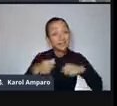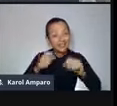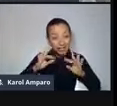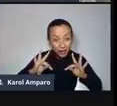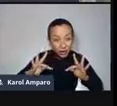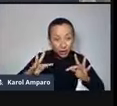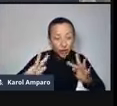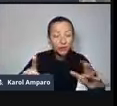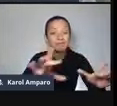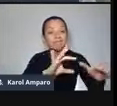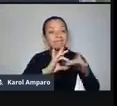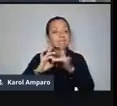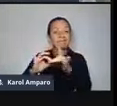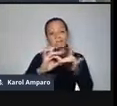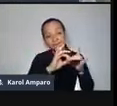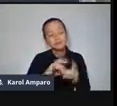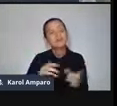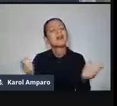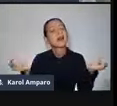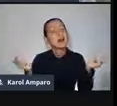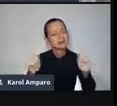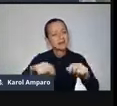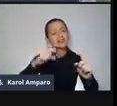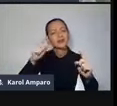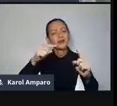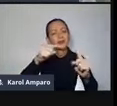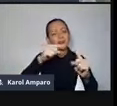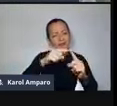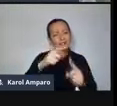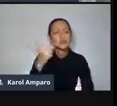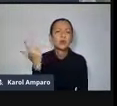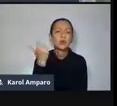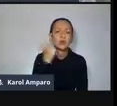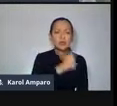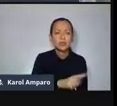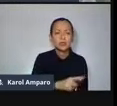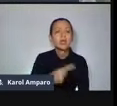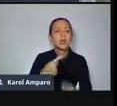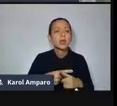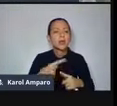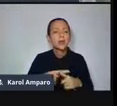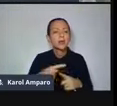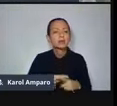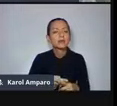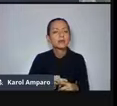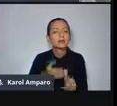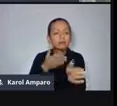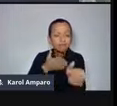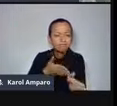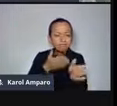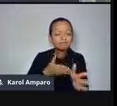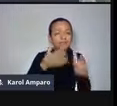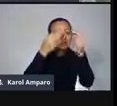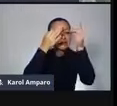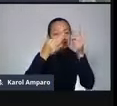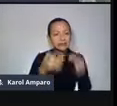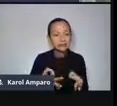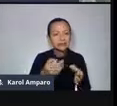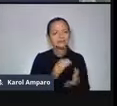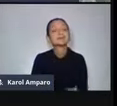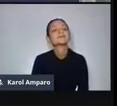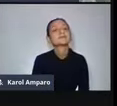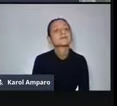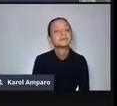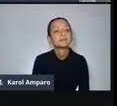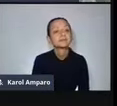pode sim alcançar os seus objetivos, seguindo com lealdade esse caminhar nessa jornada terrena, não é? E